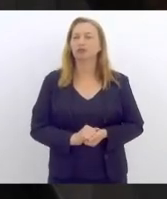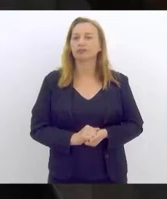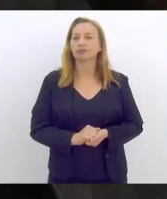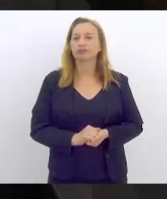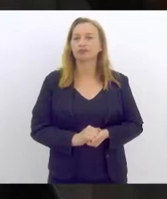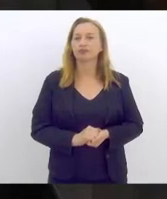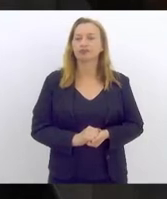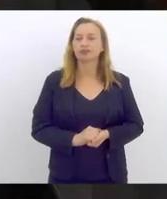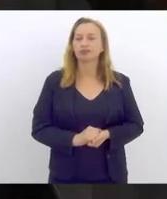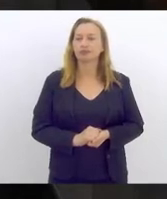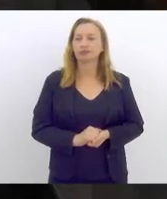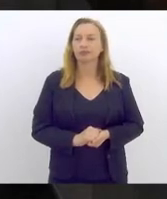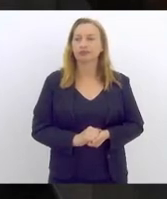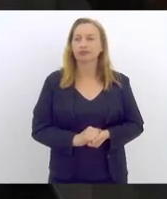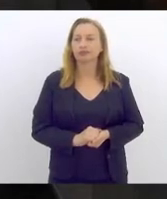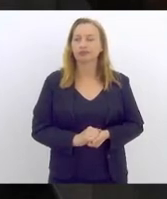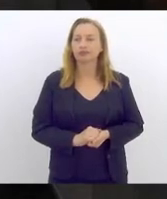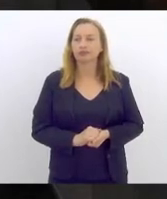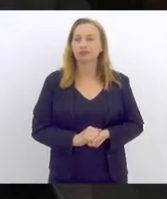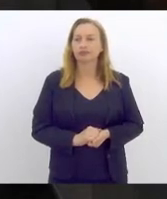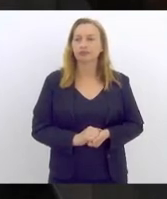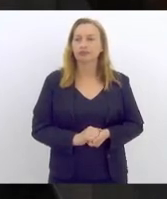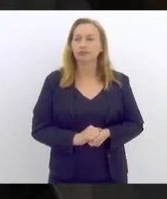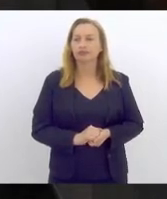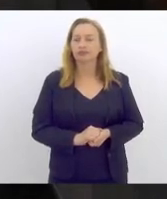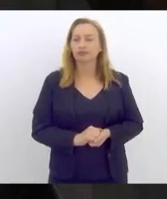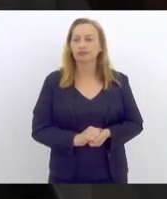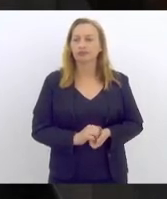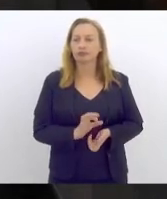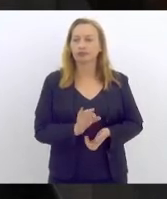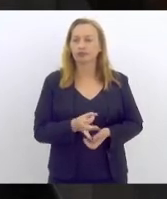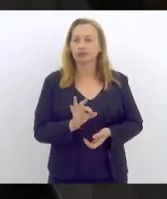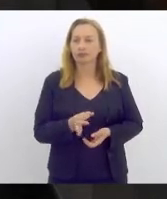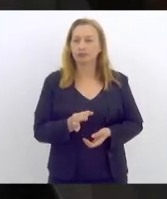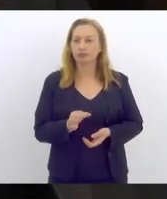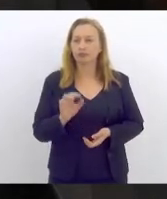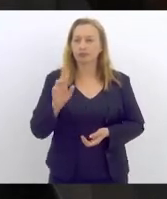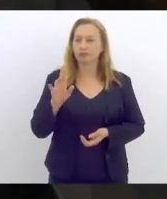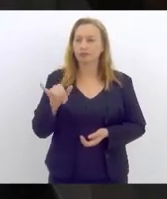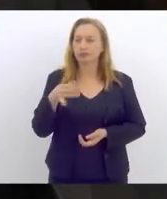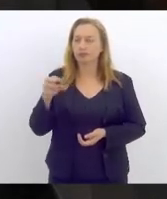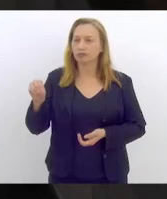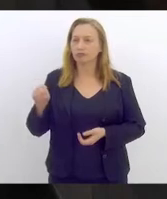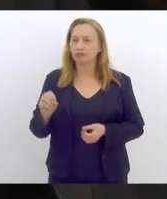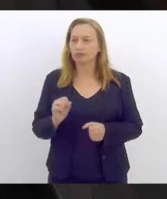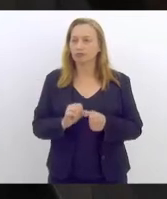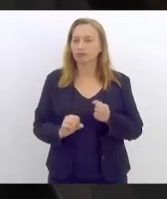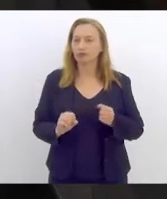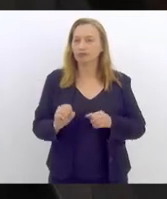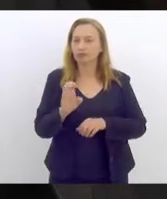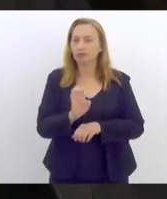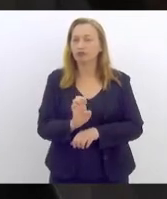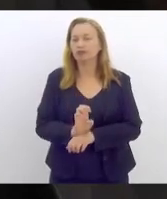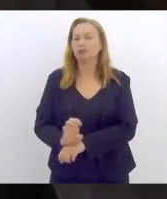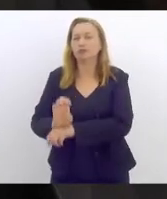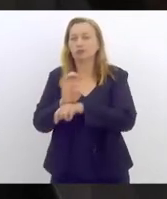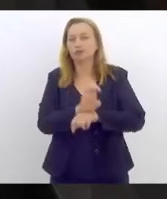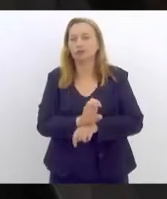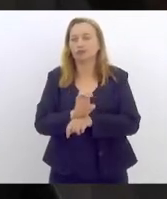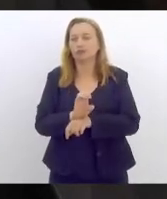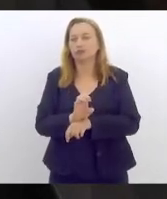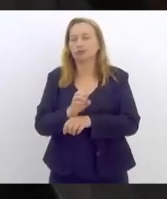legalidade a esses esbulho que a união fez com os estados e municípios brasileiros